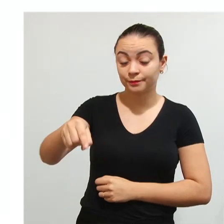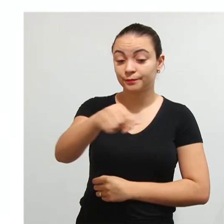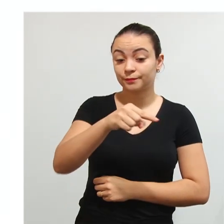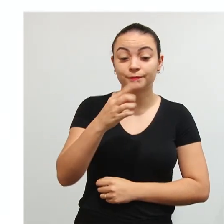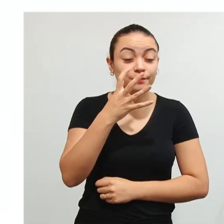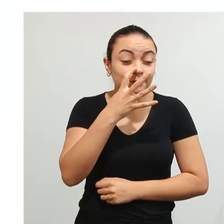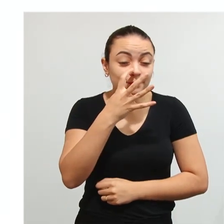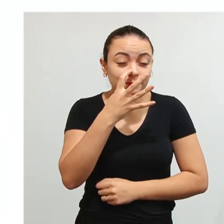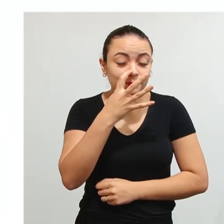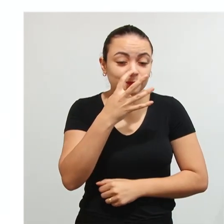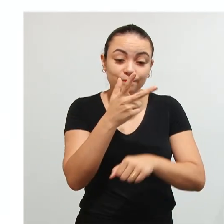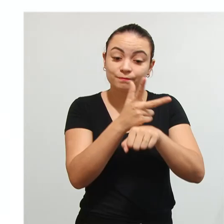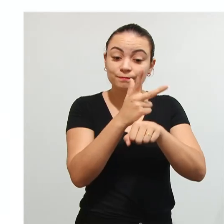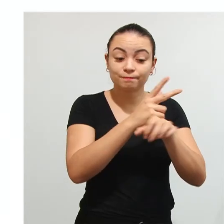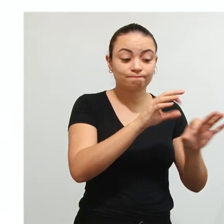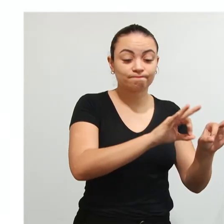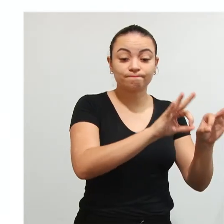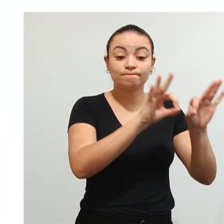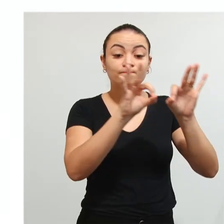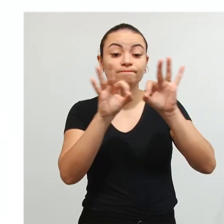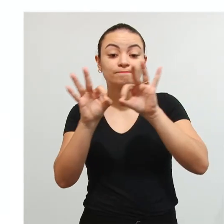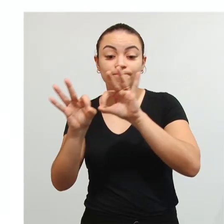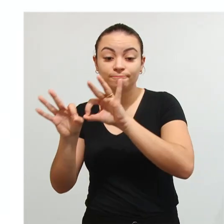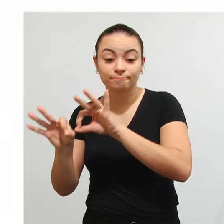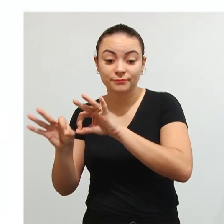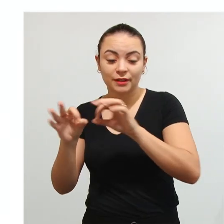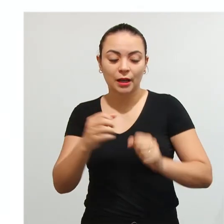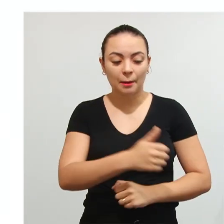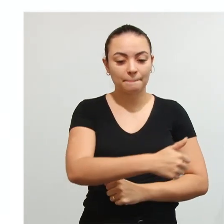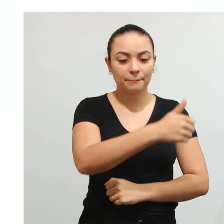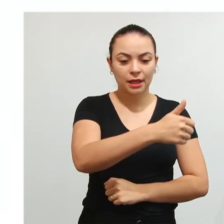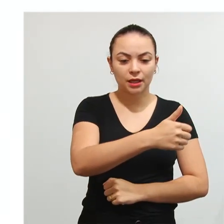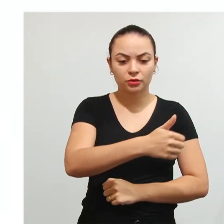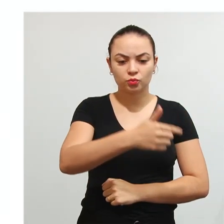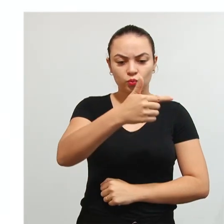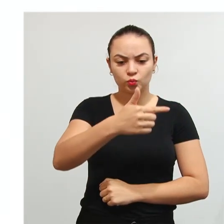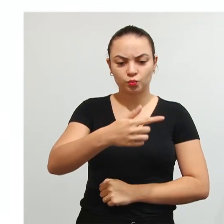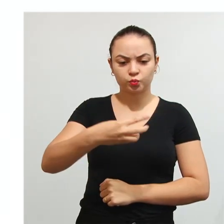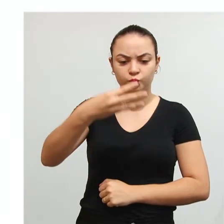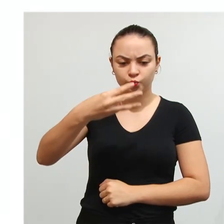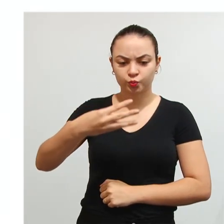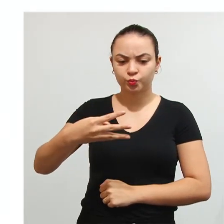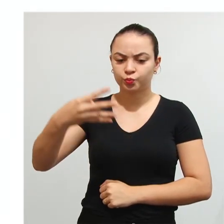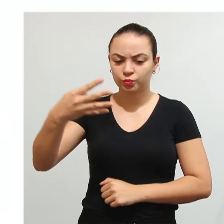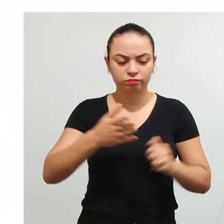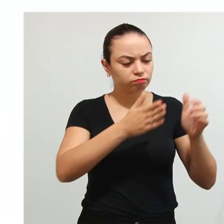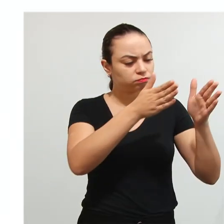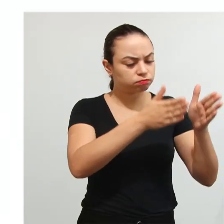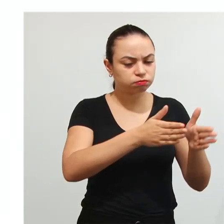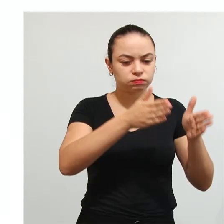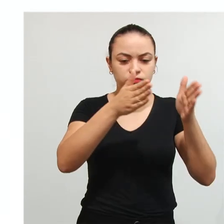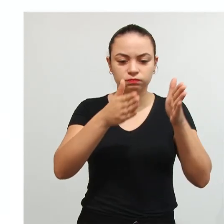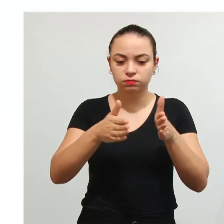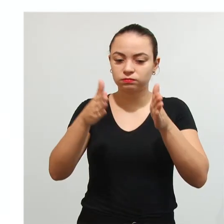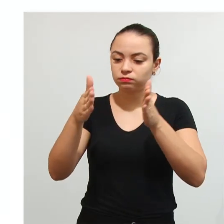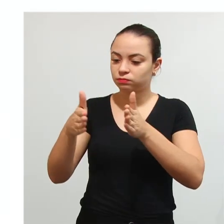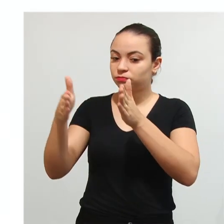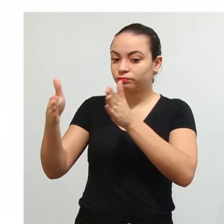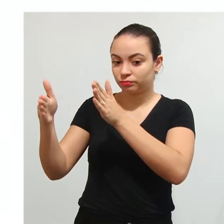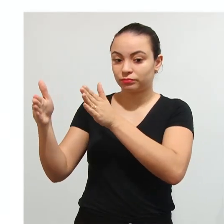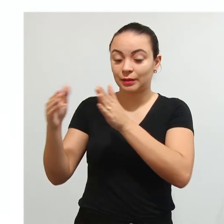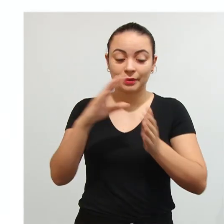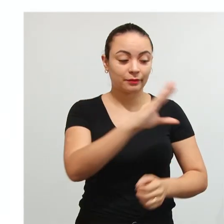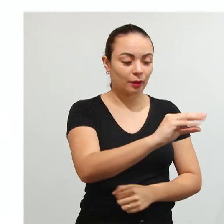aulas nessa sequência que foi construída. Matemática, o conteúdo está organizado de que o